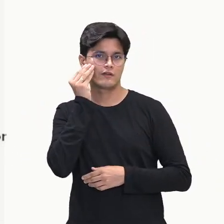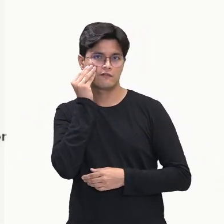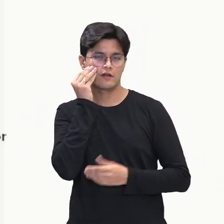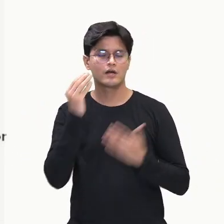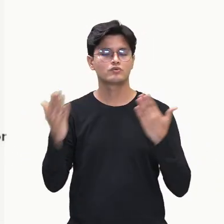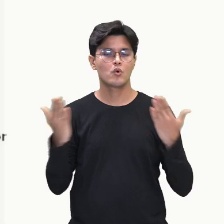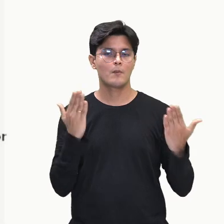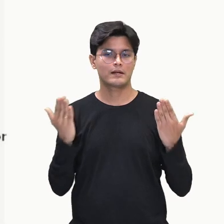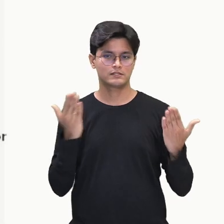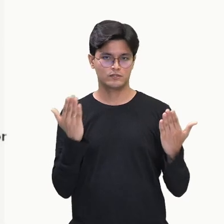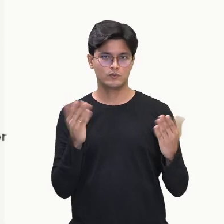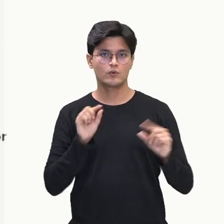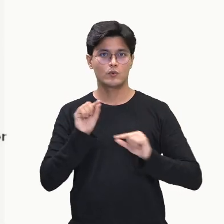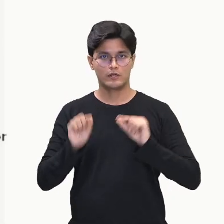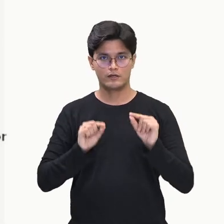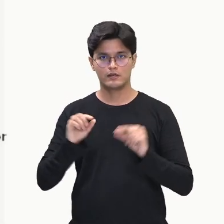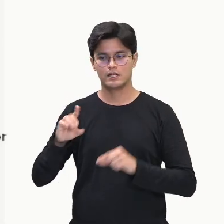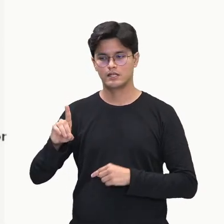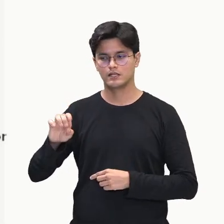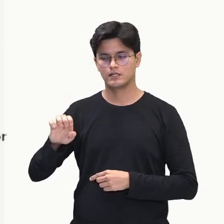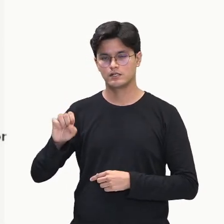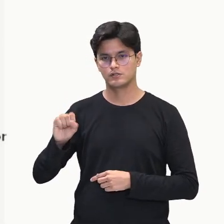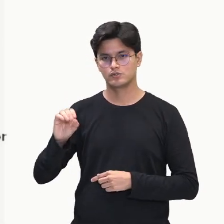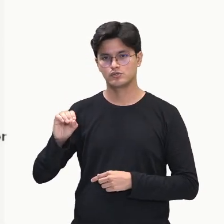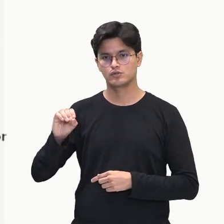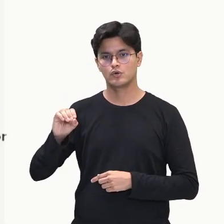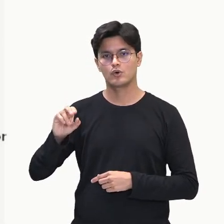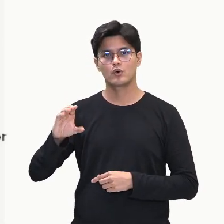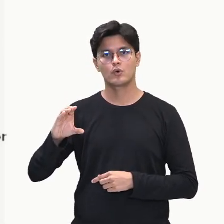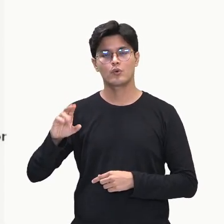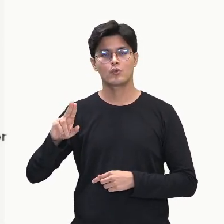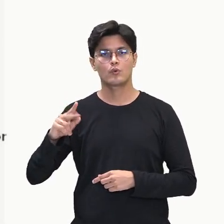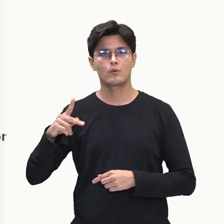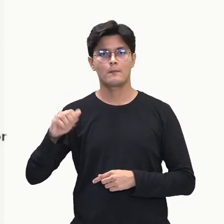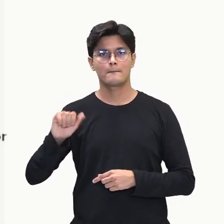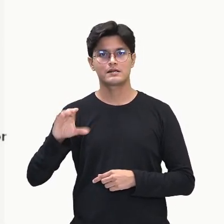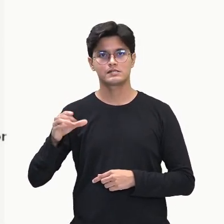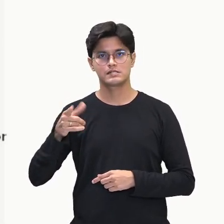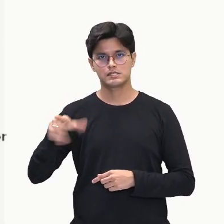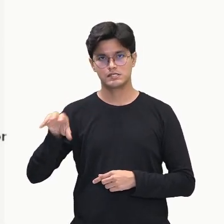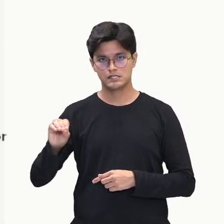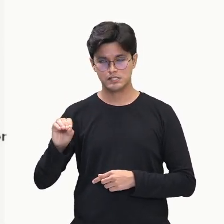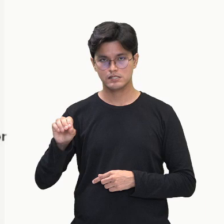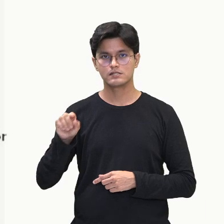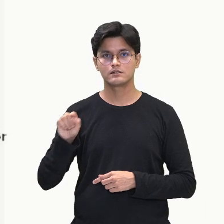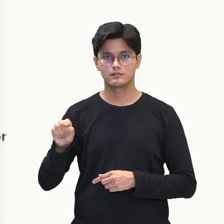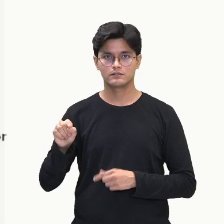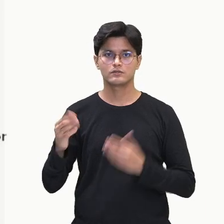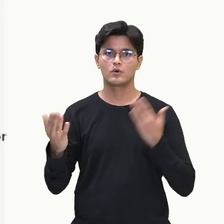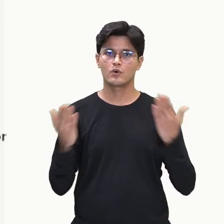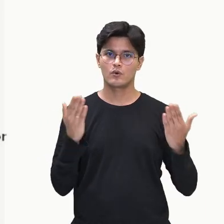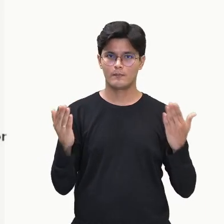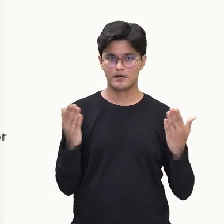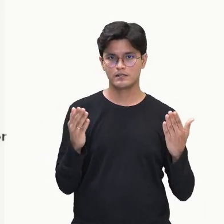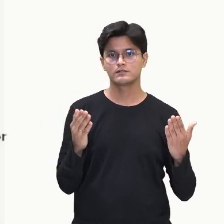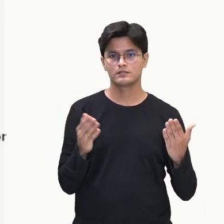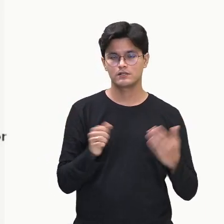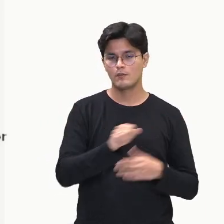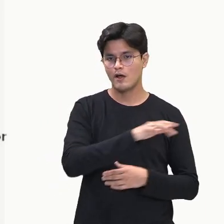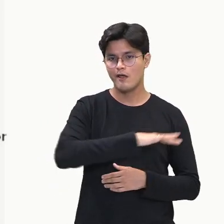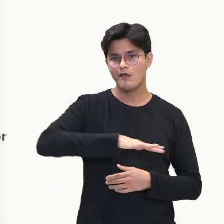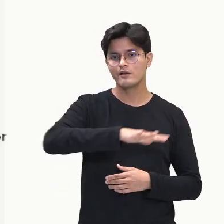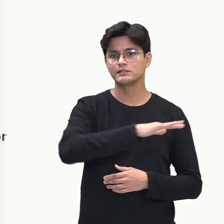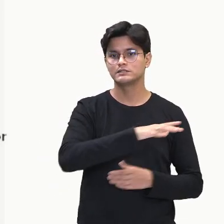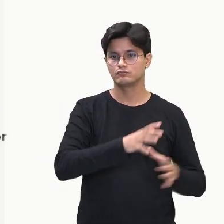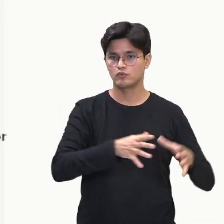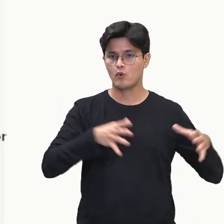da desocupação no Brasil, e aí falando de empregos, não é isso? Por grandes regiões. Lembrando